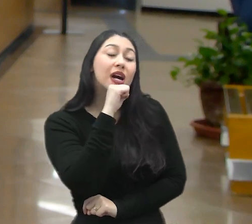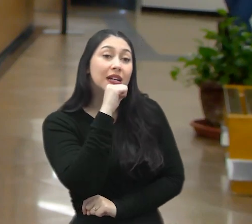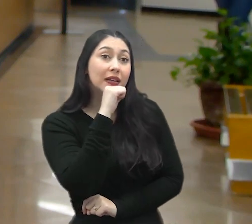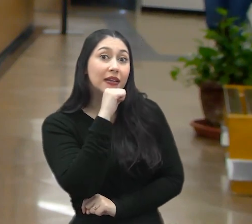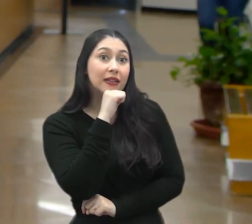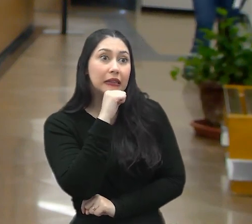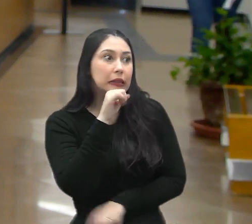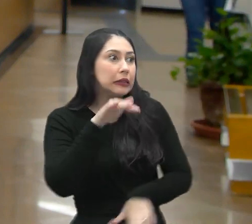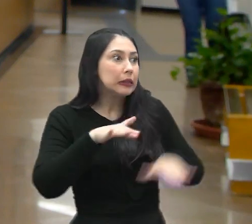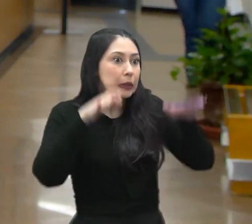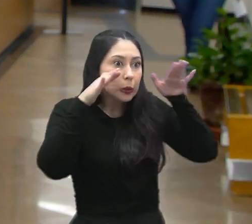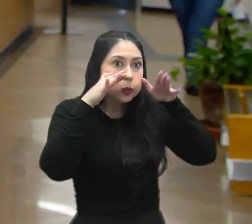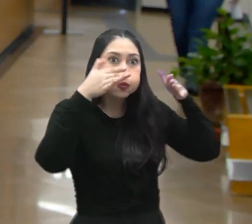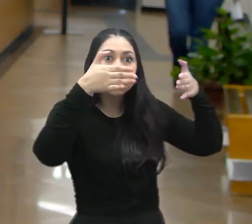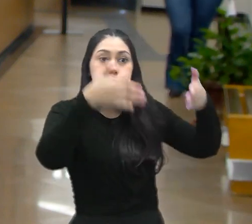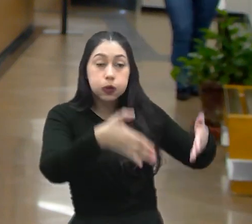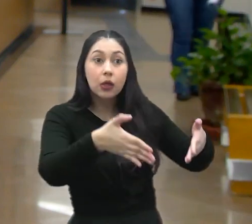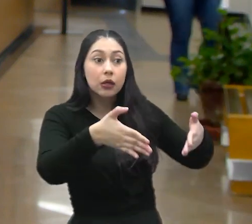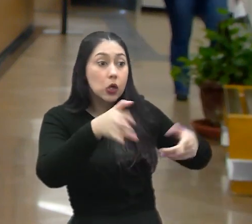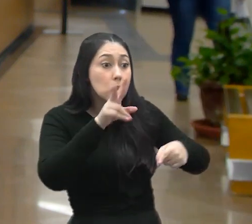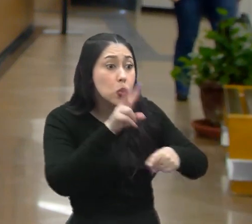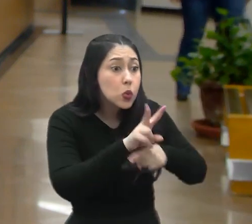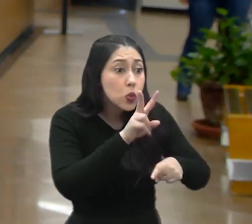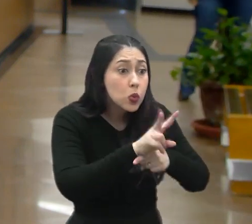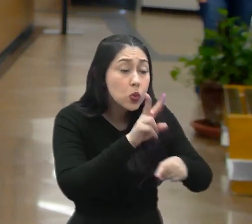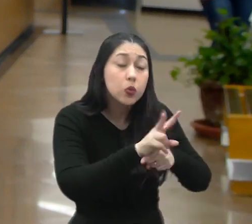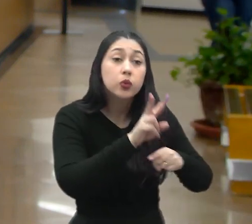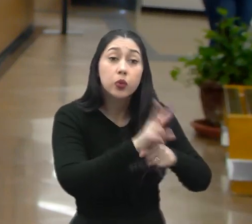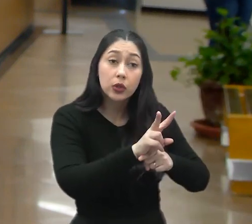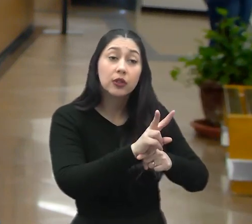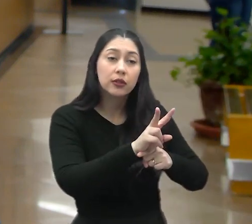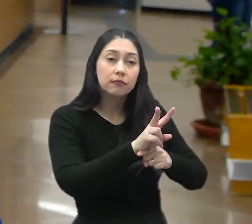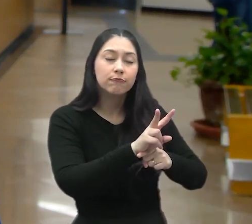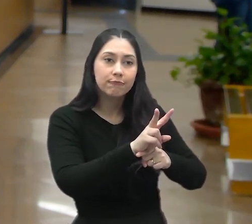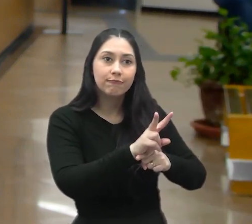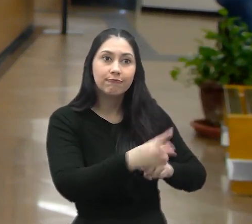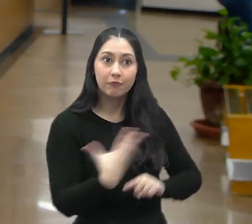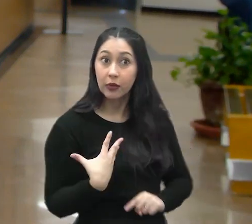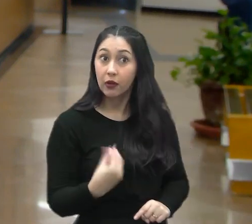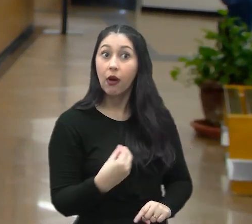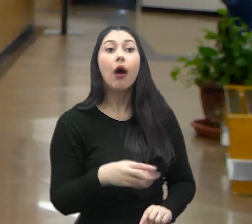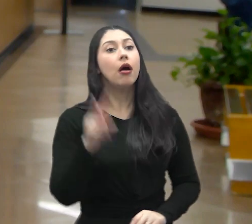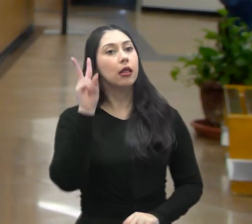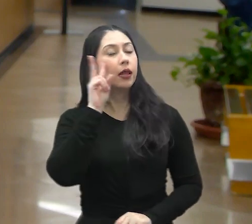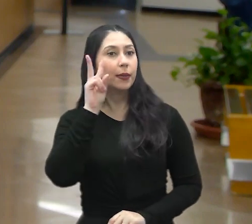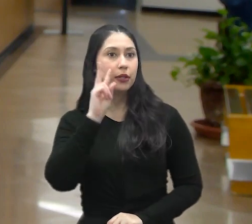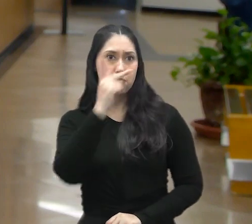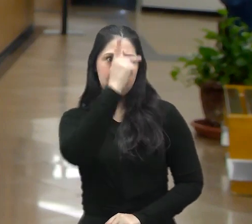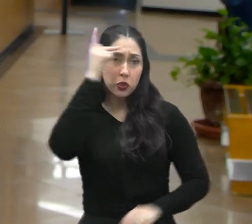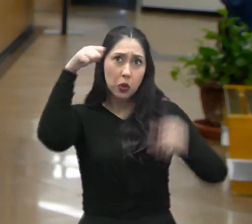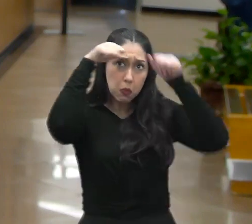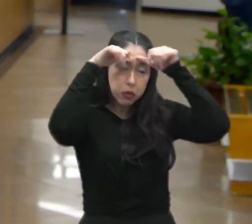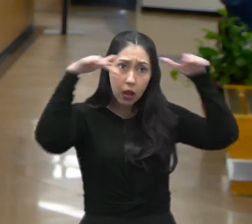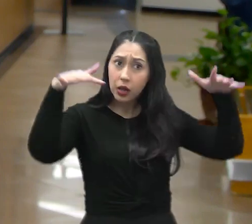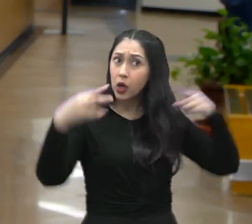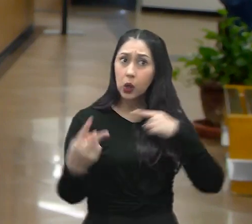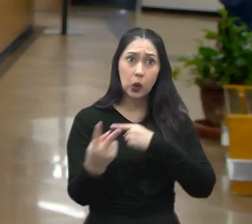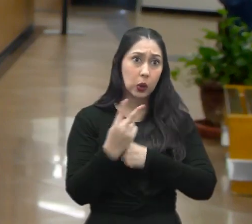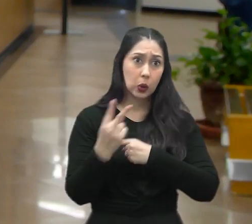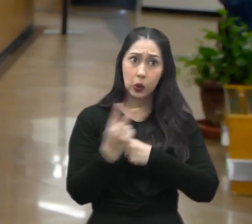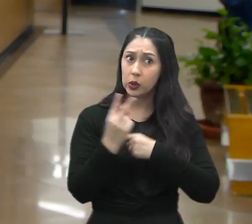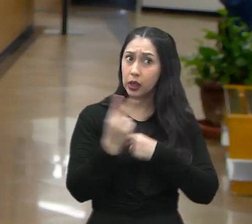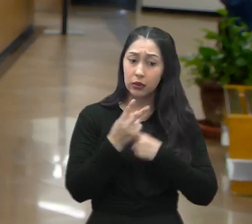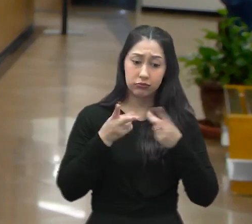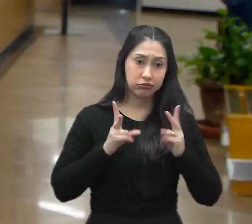que está ali totalmente focado, né, em cuidar do seu filho autista. Né? Lembrando que uma pessoa com